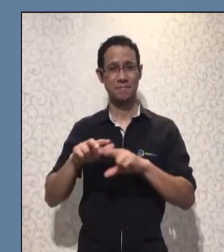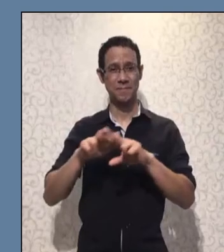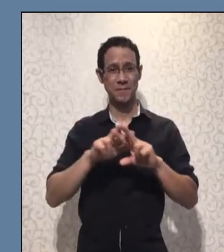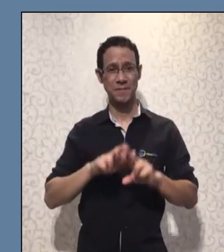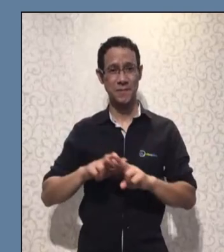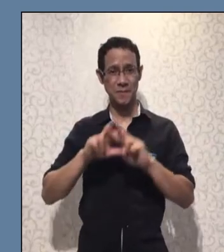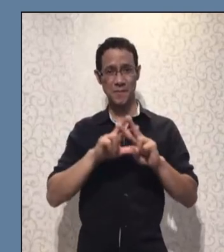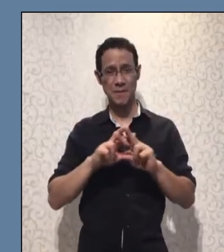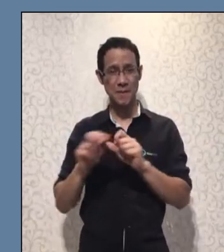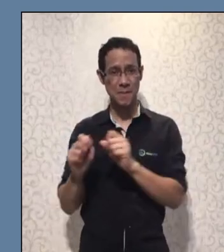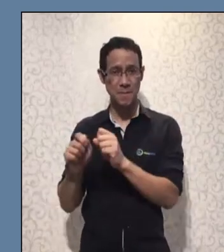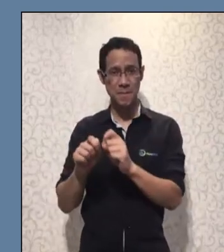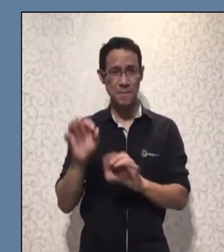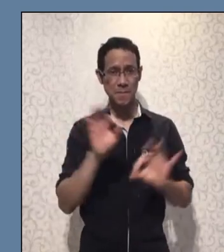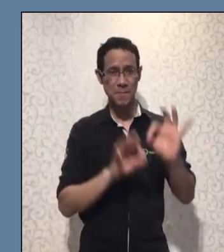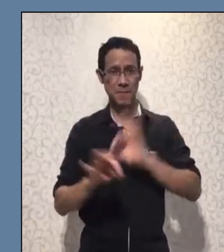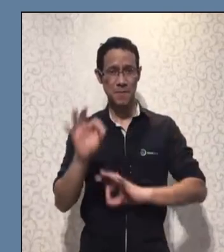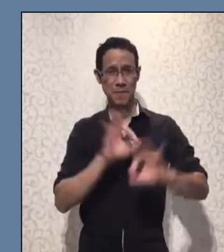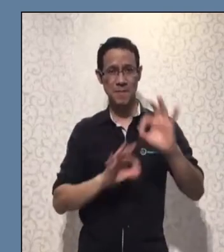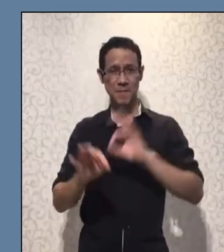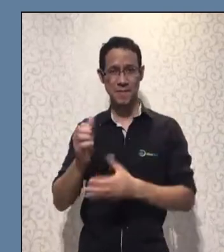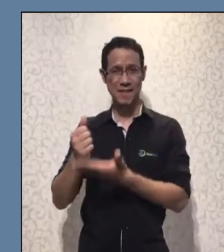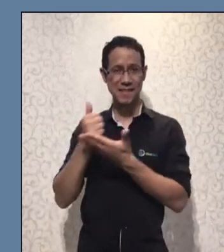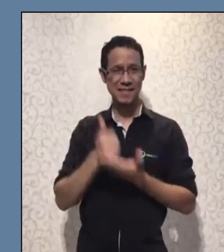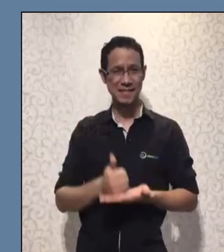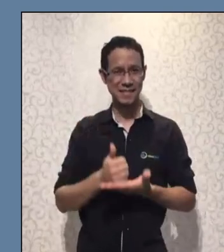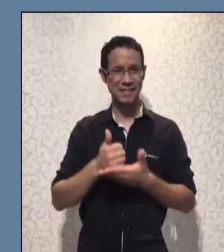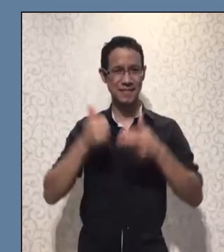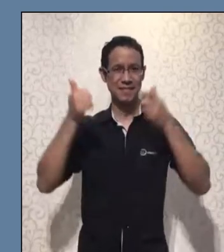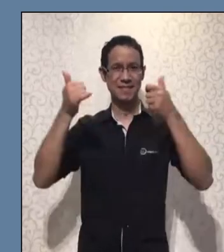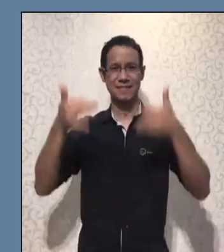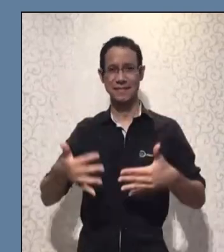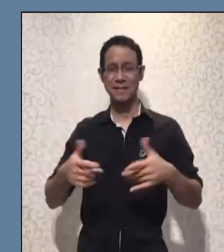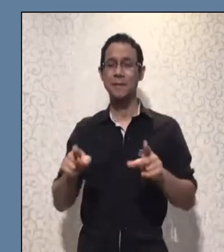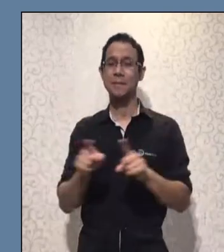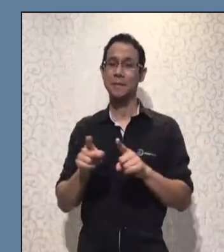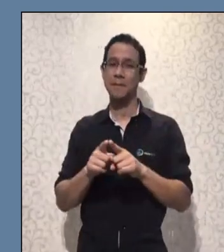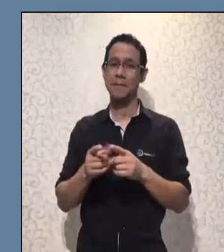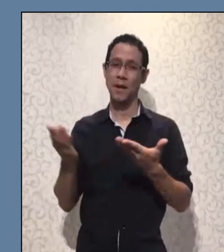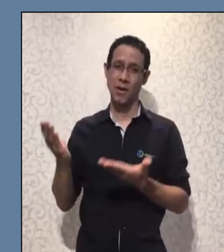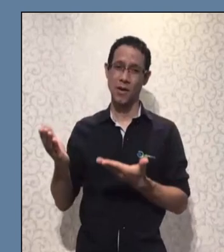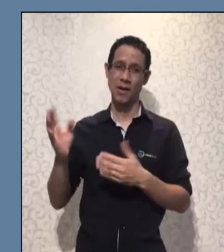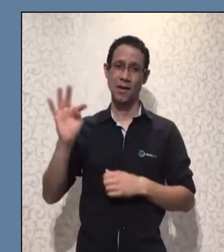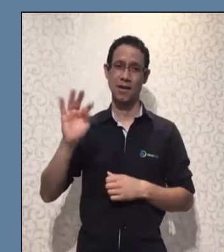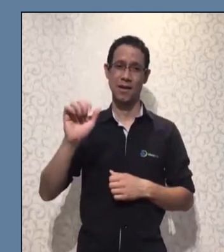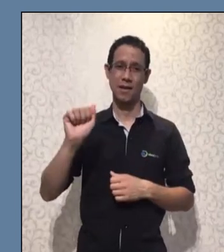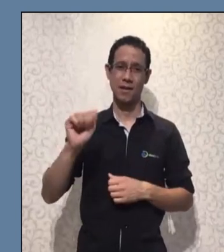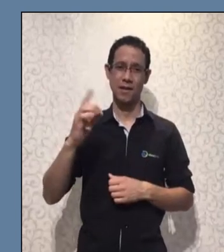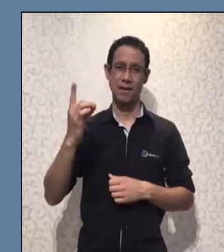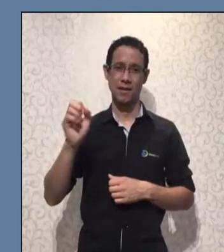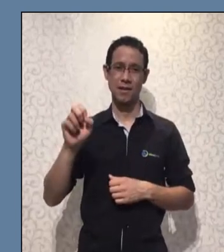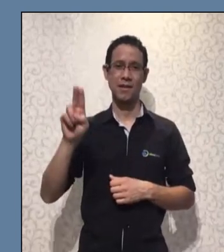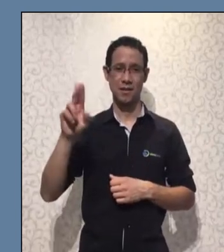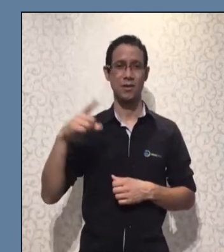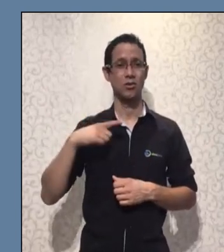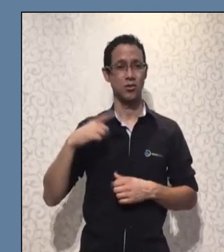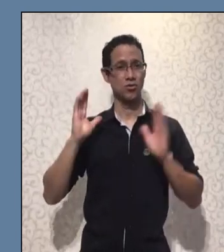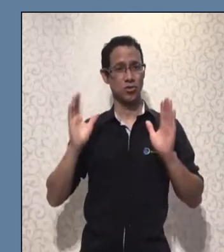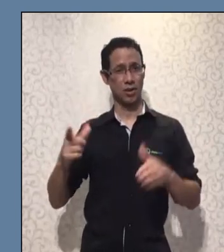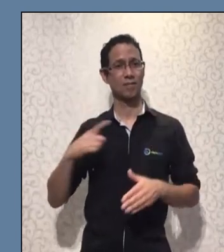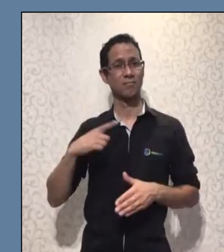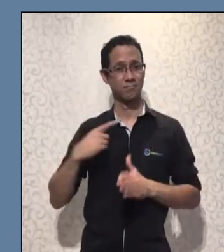trouxe tão bem aqui nos seus exemplos, e passar a palavra para o Tadeu, mas um pouco em cima de perguntas que já estão chegando para a